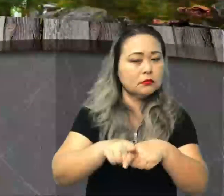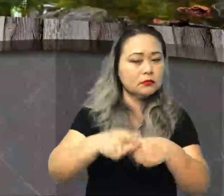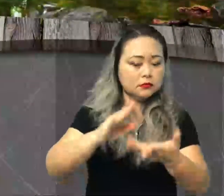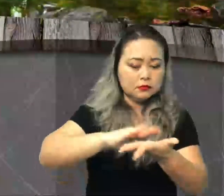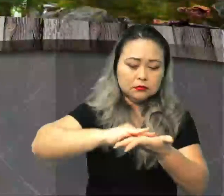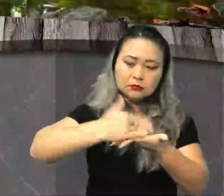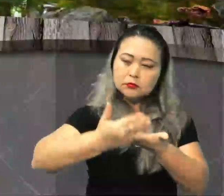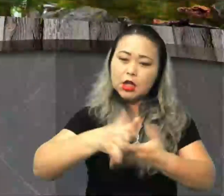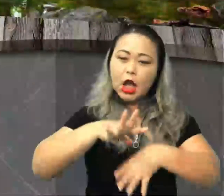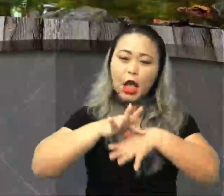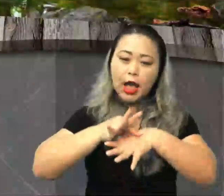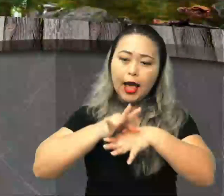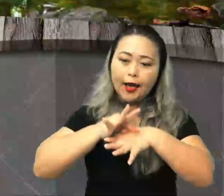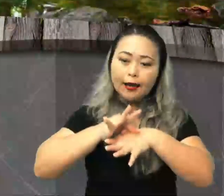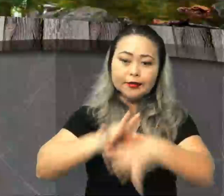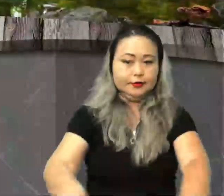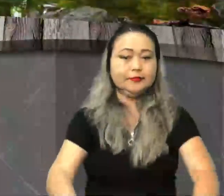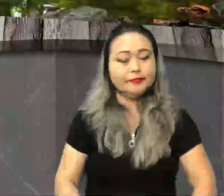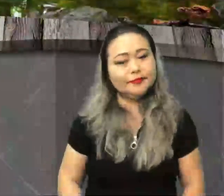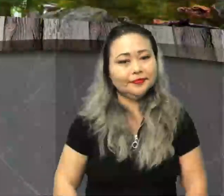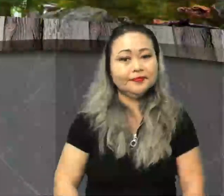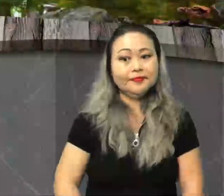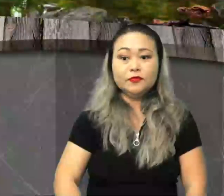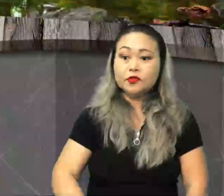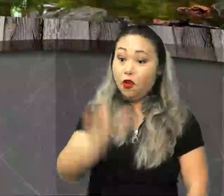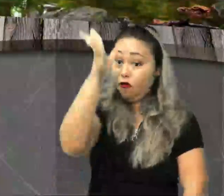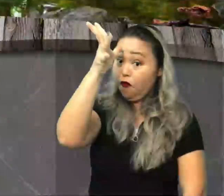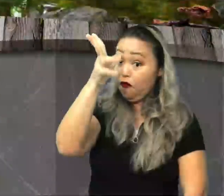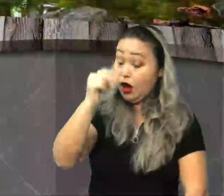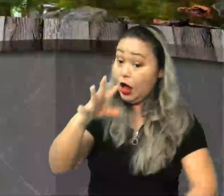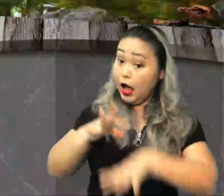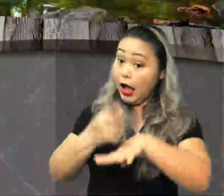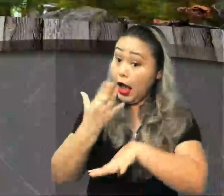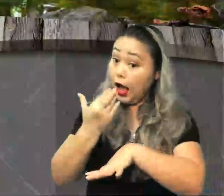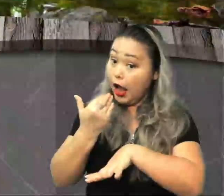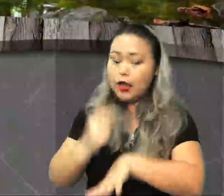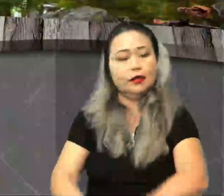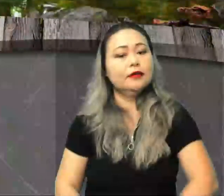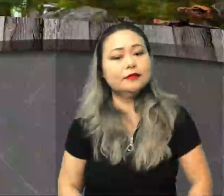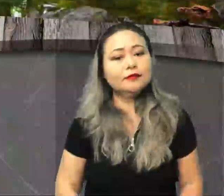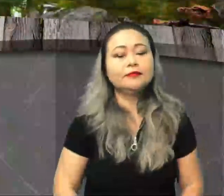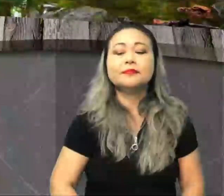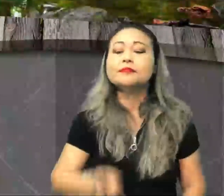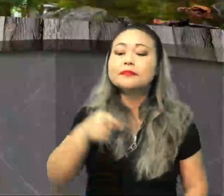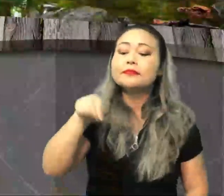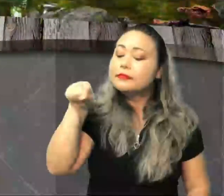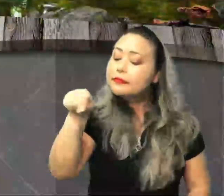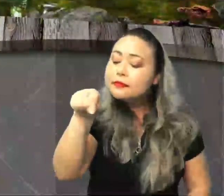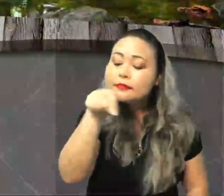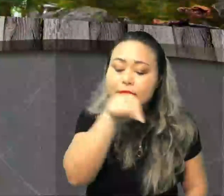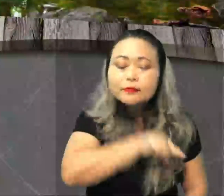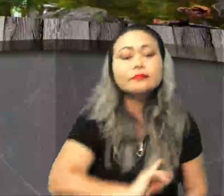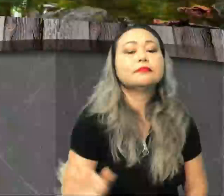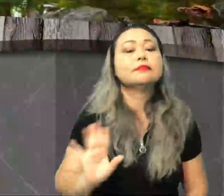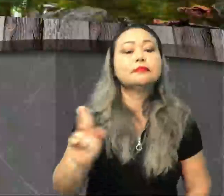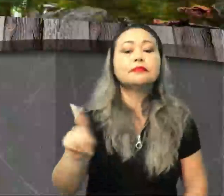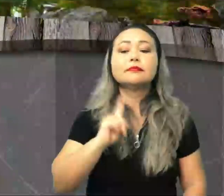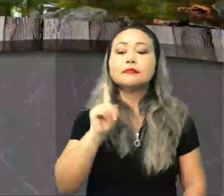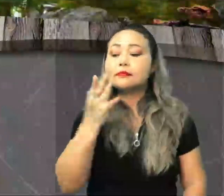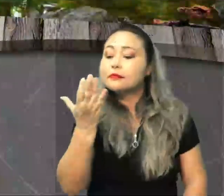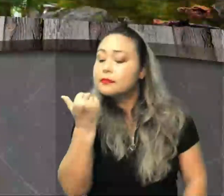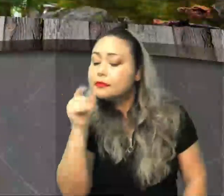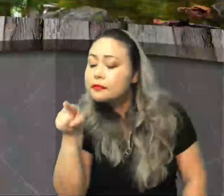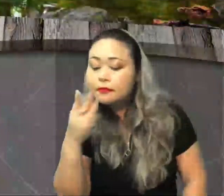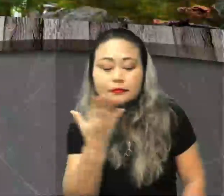de carne, tá? Frango, né? Então, todos esses seres que